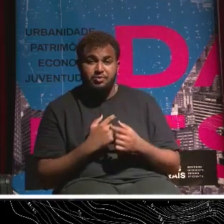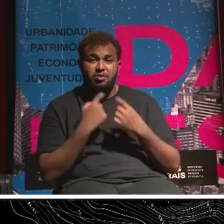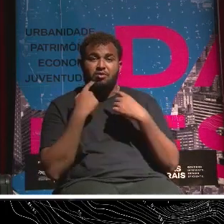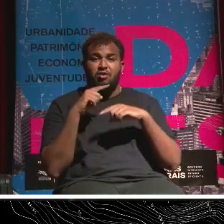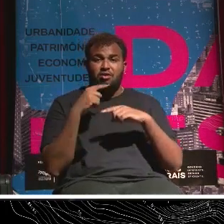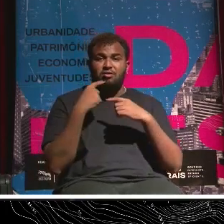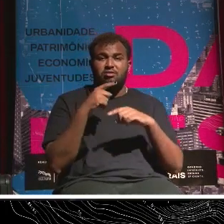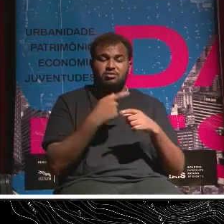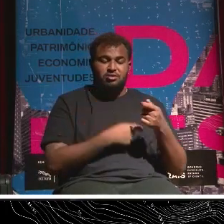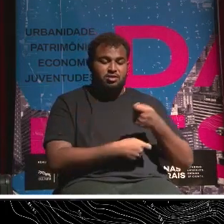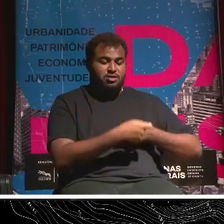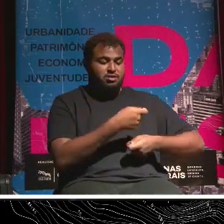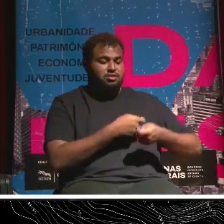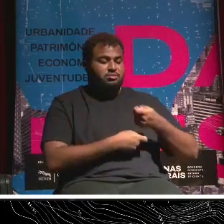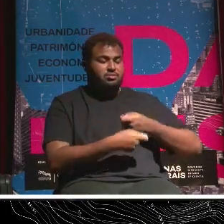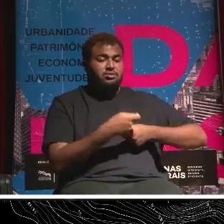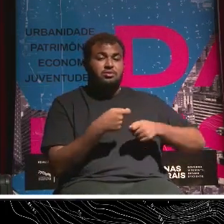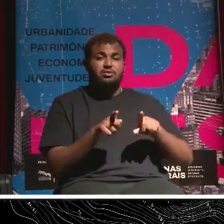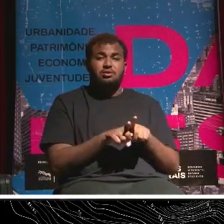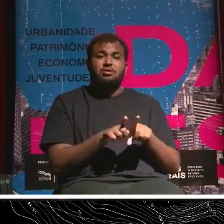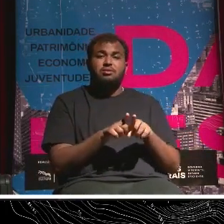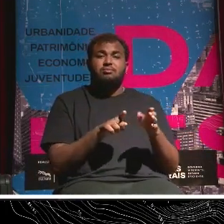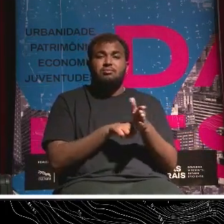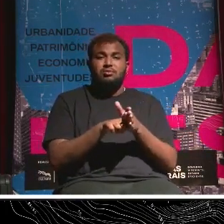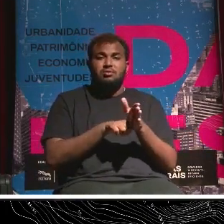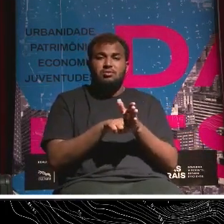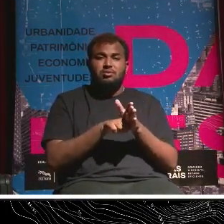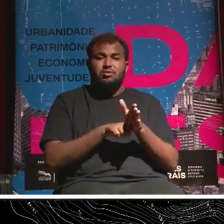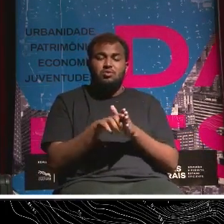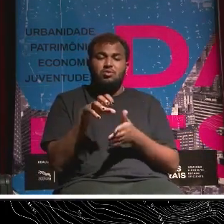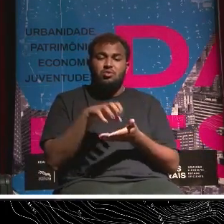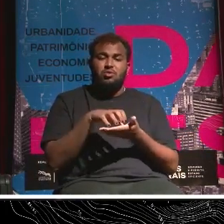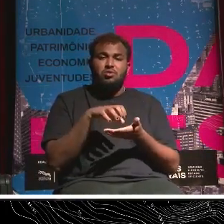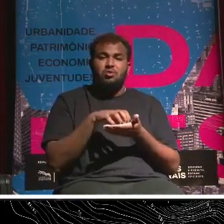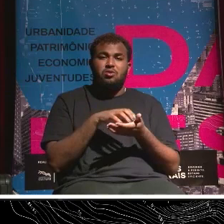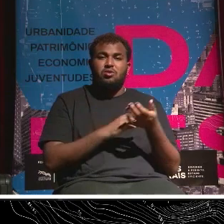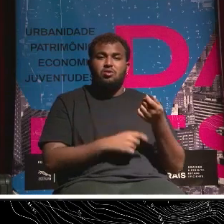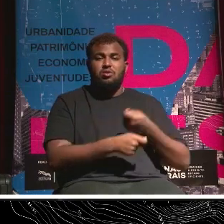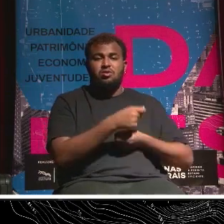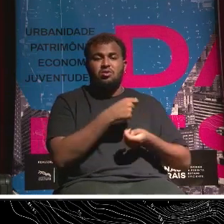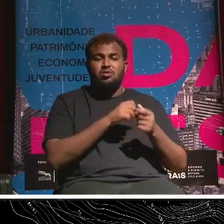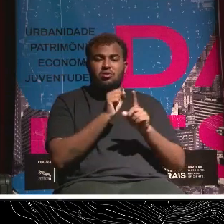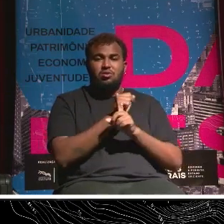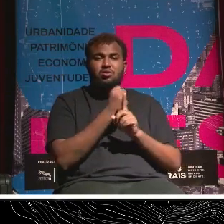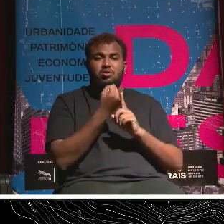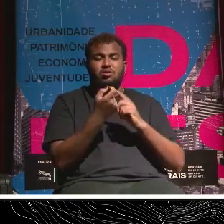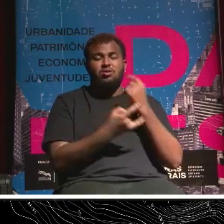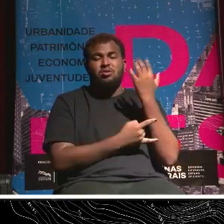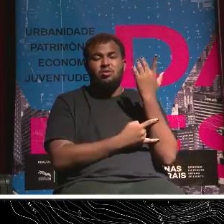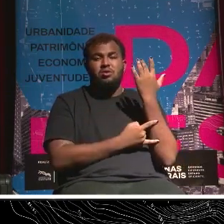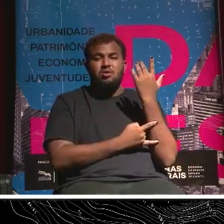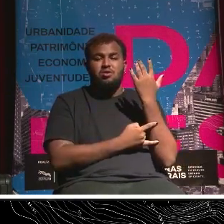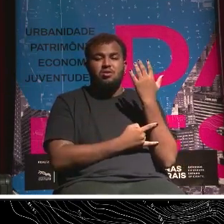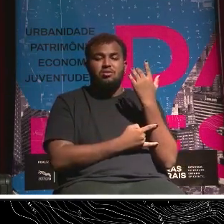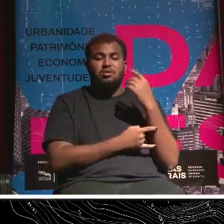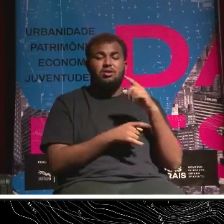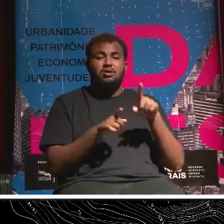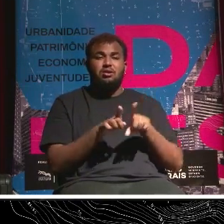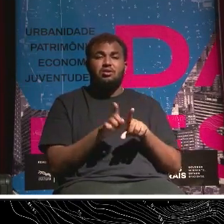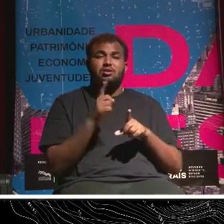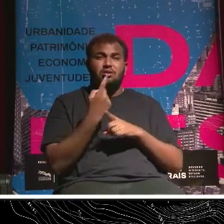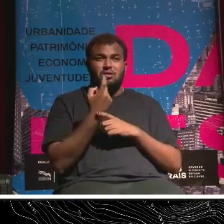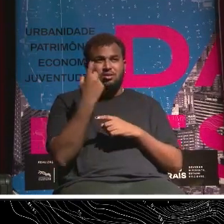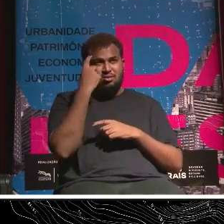à administração, sou pesquisadora do Núcleo de Estudos Organizacionais e Sociedade da UFMG, e a gente